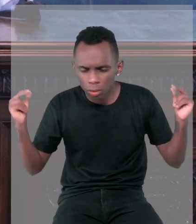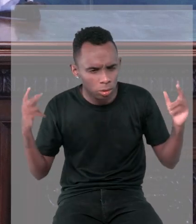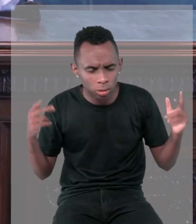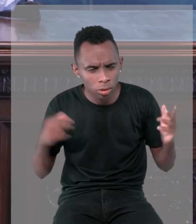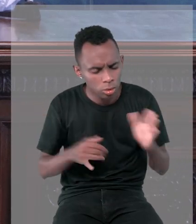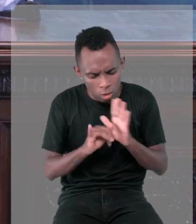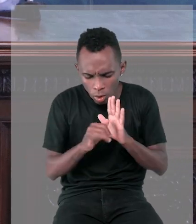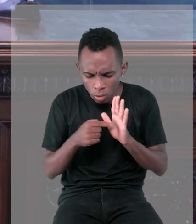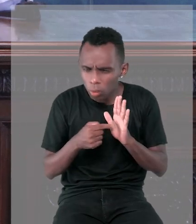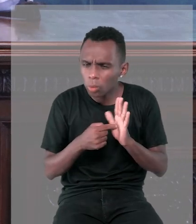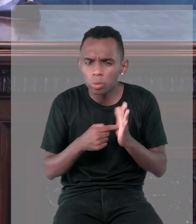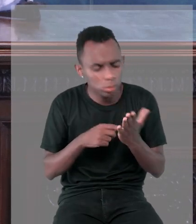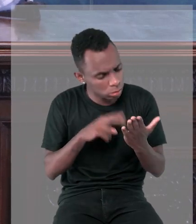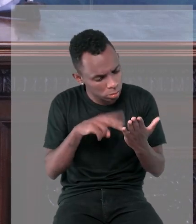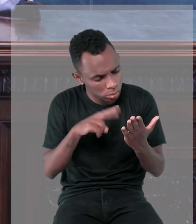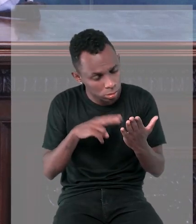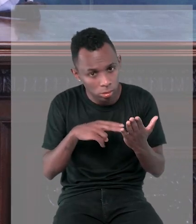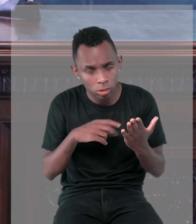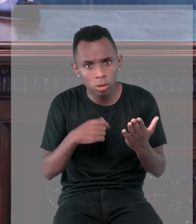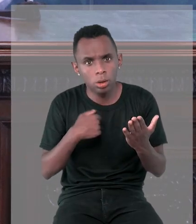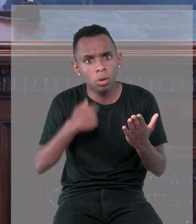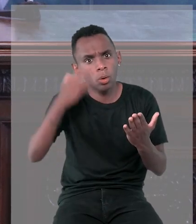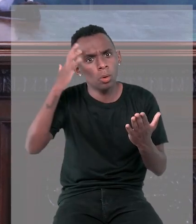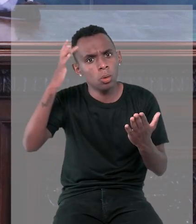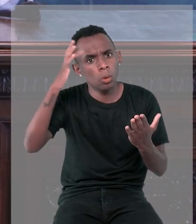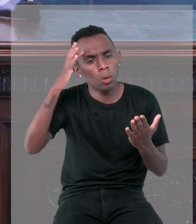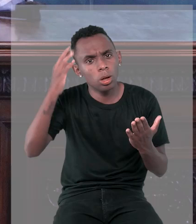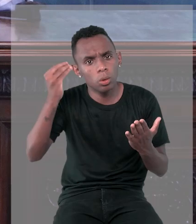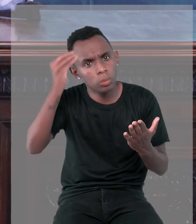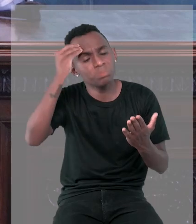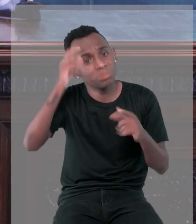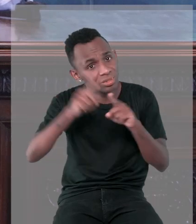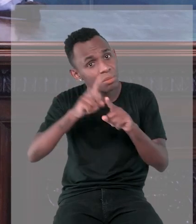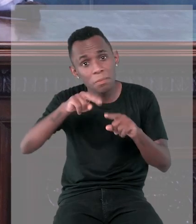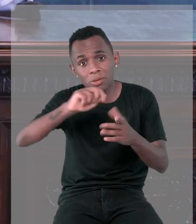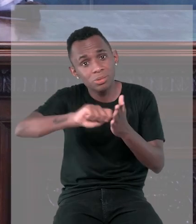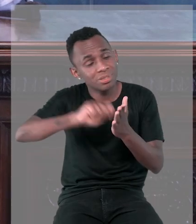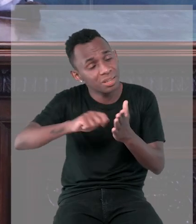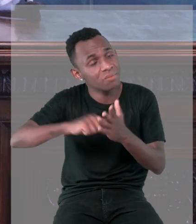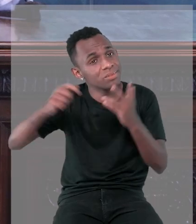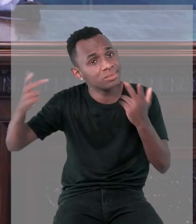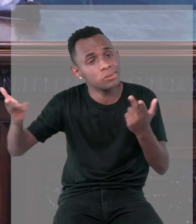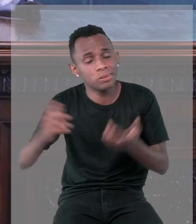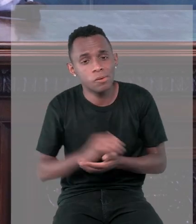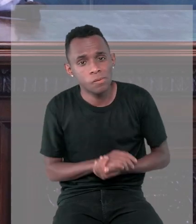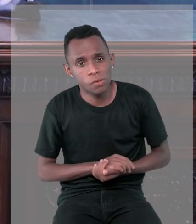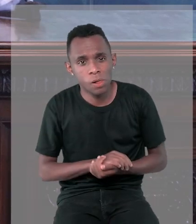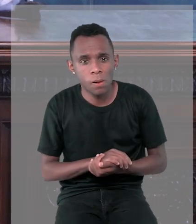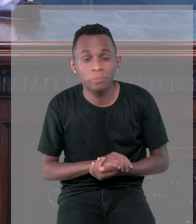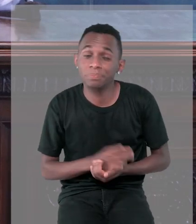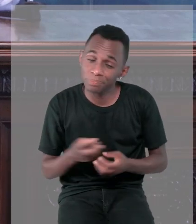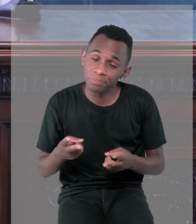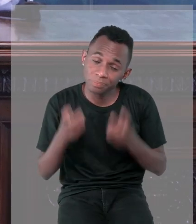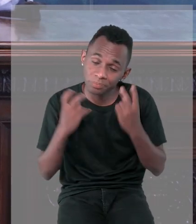Gifone, falei, Gifone, esse negócio já passou pela minha cabeça, só que eu nunca escrevi sobre isso, era que ele conseguiu escrever. Para